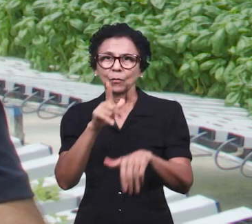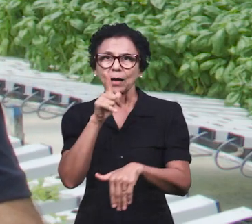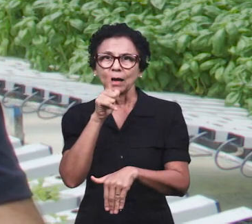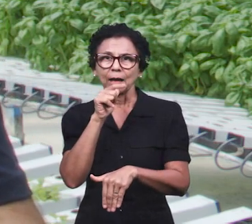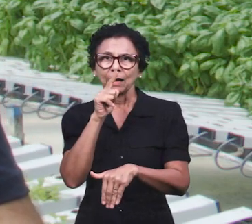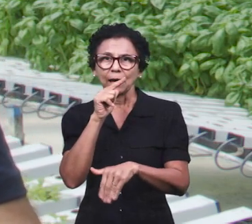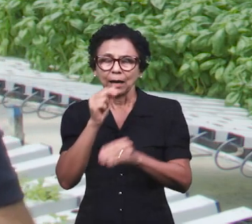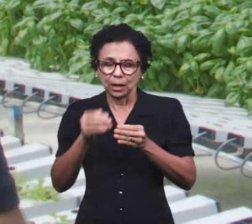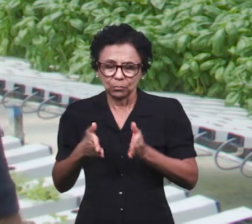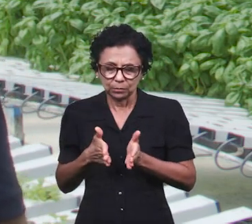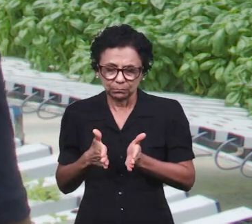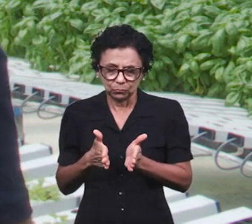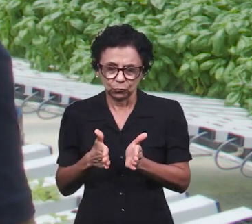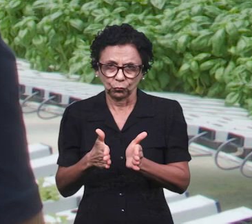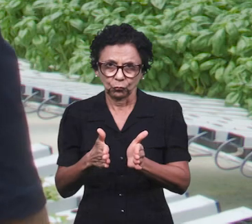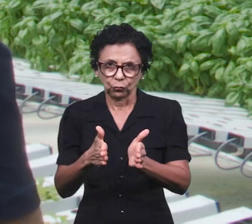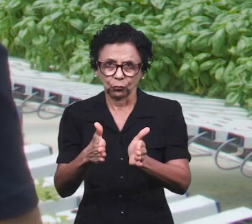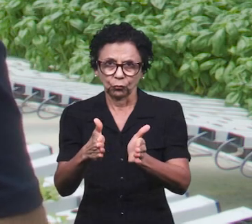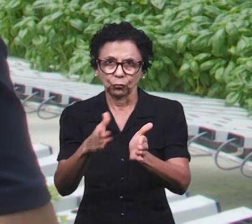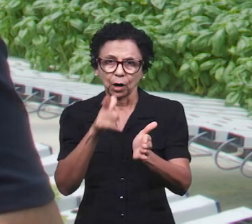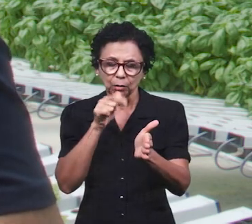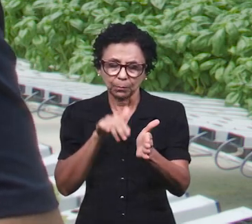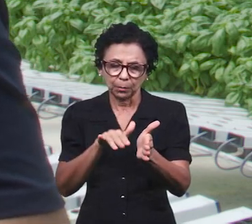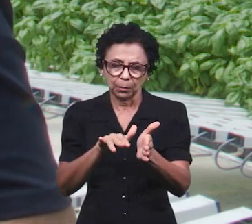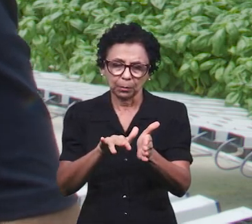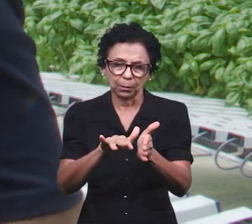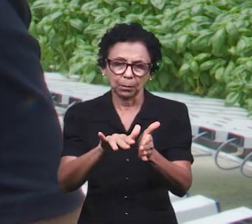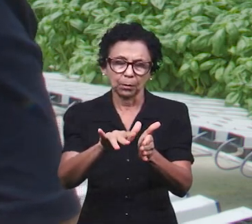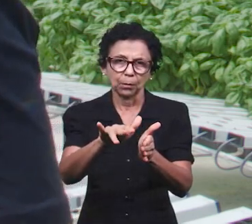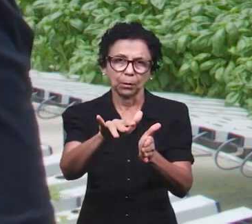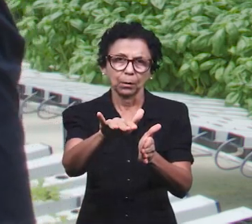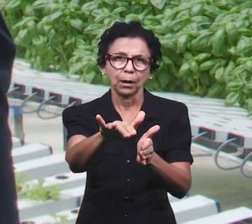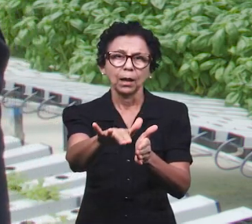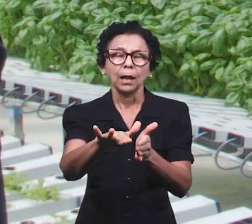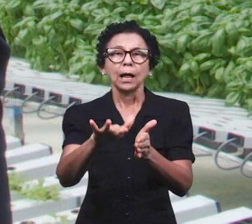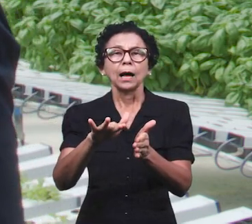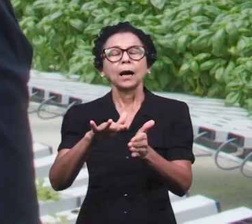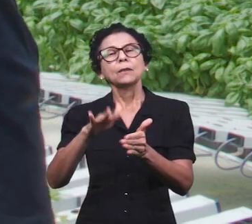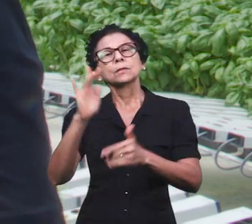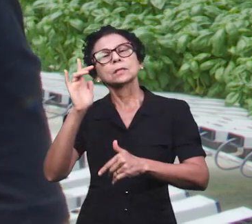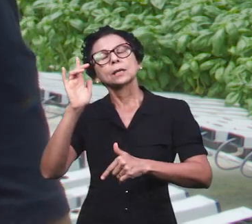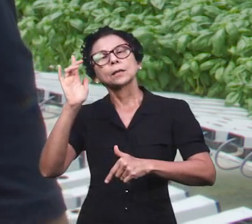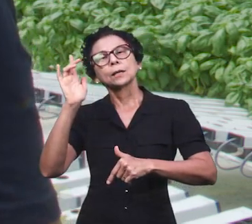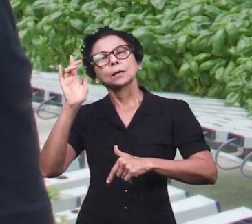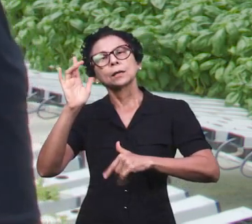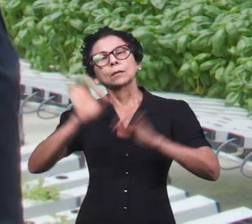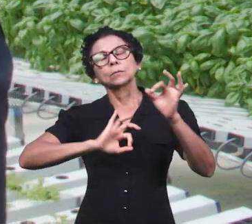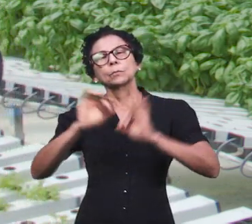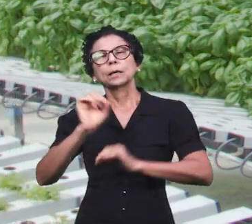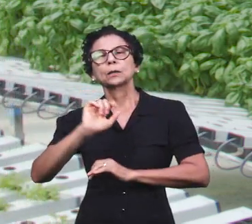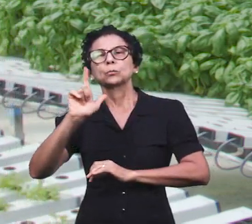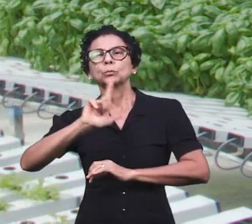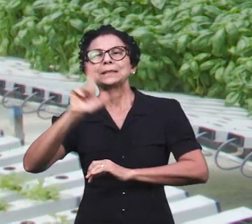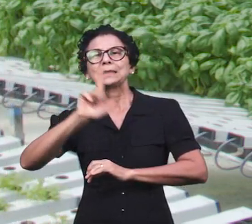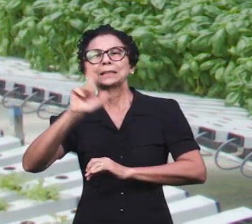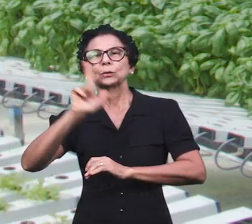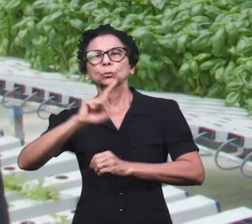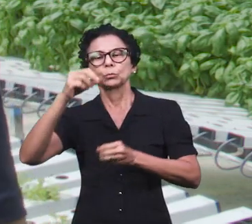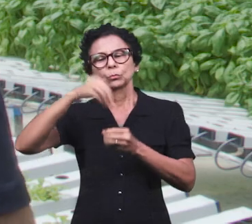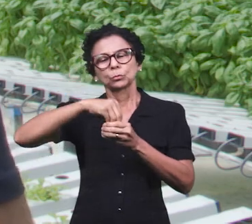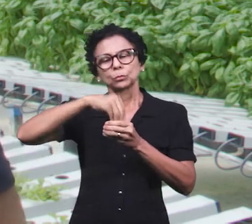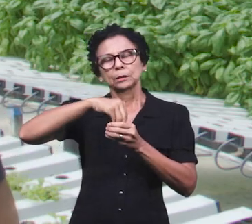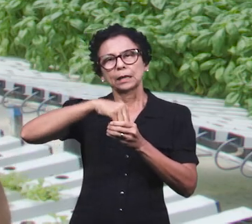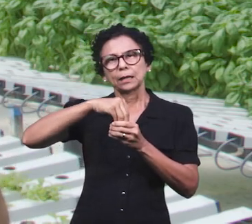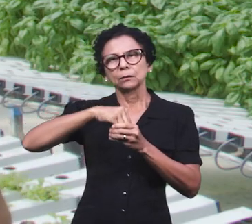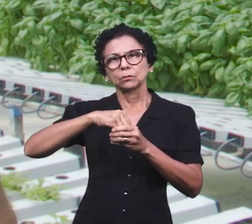solução nutritiva para as plantas, e essa solução ela é bombeada por esses perfis, né, e essa solução